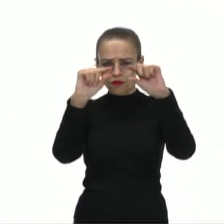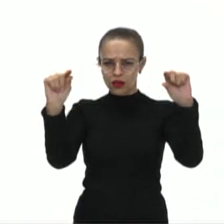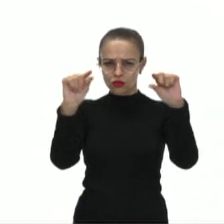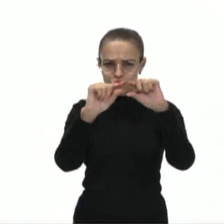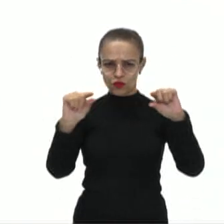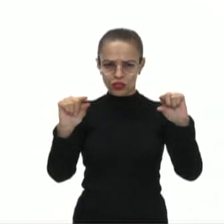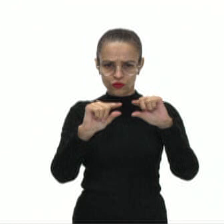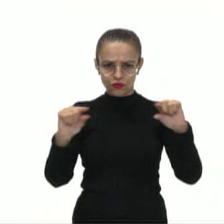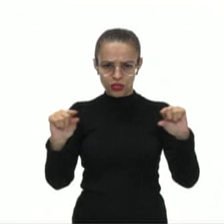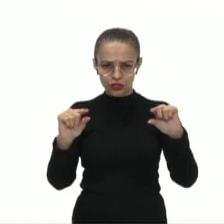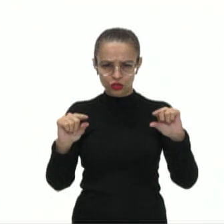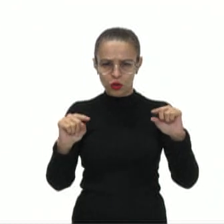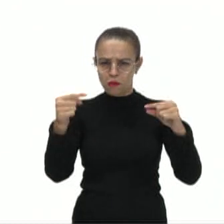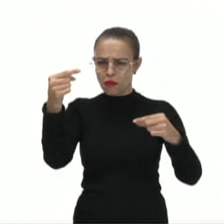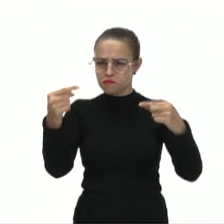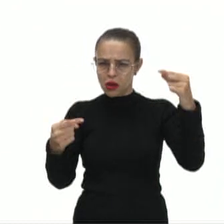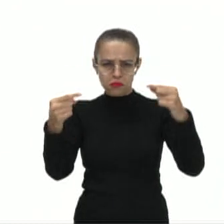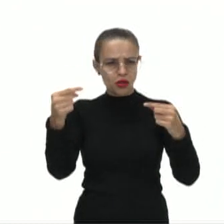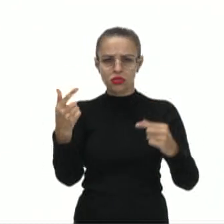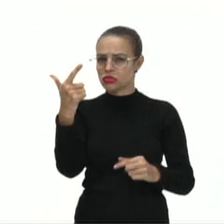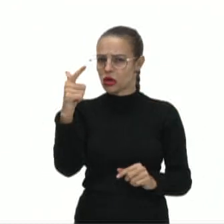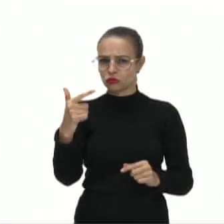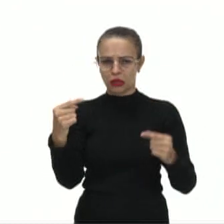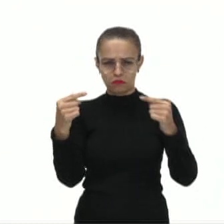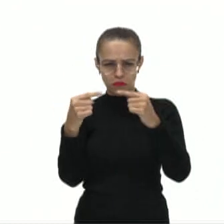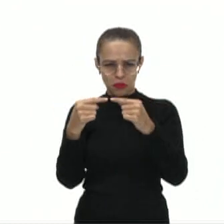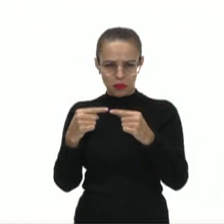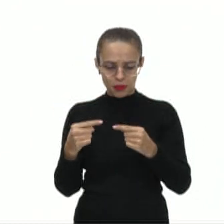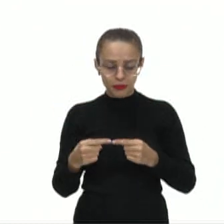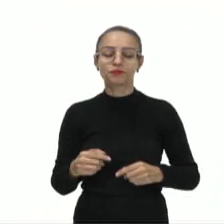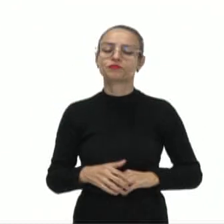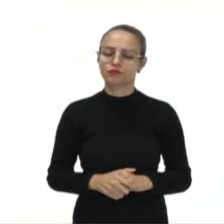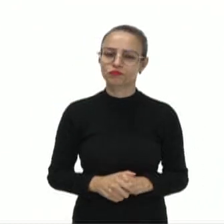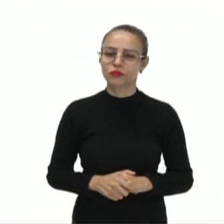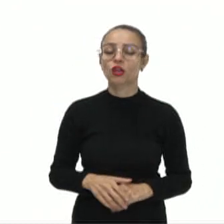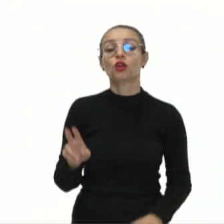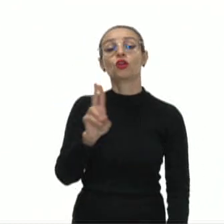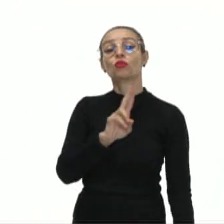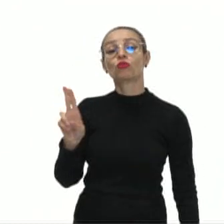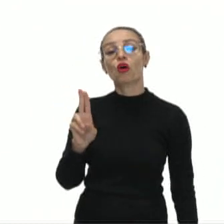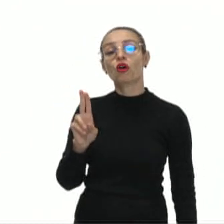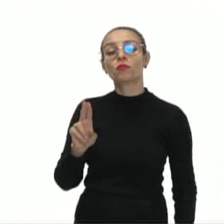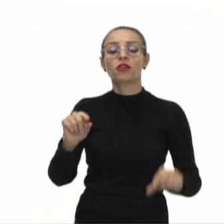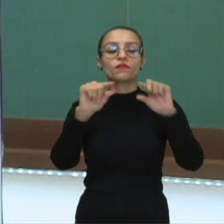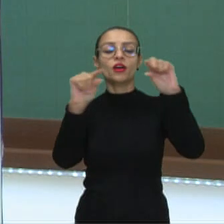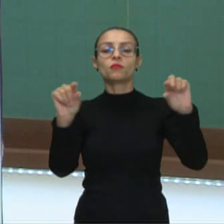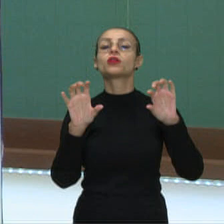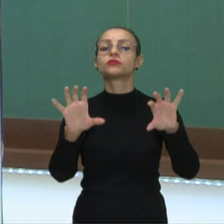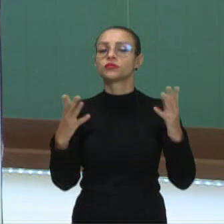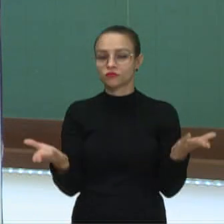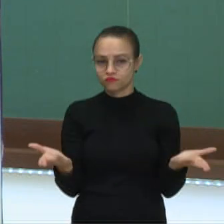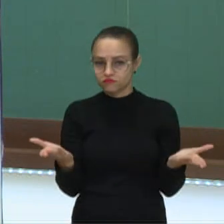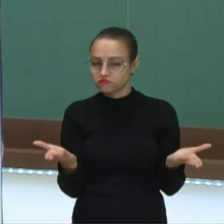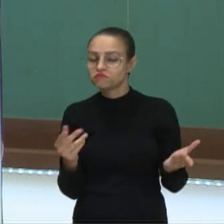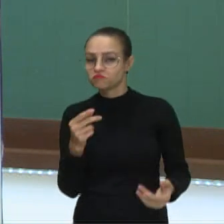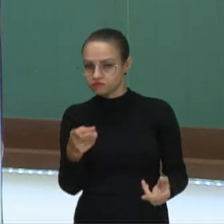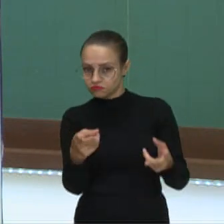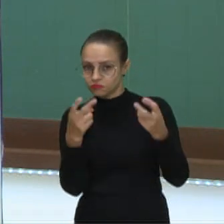são totalmente irregulares, sem rima, e que nome se dá a versos assim? Observe